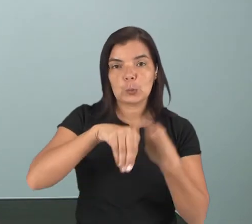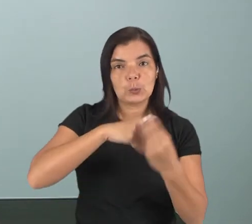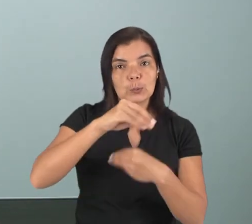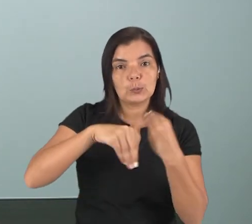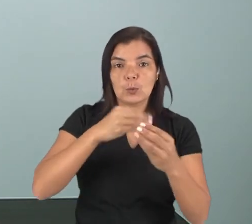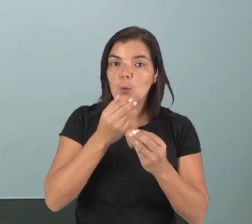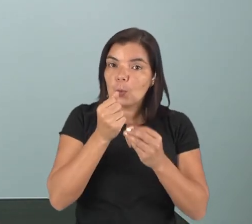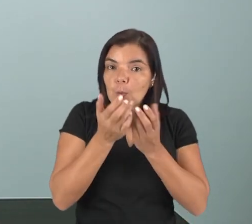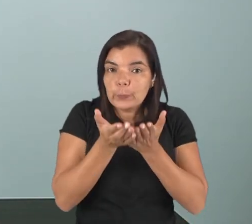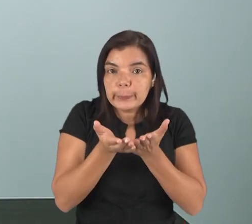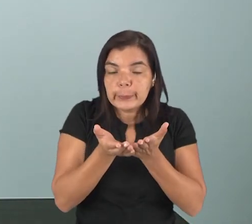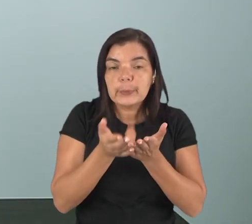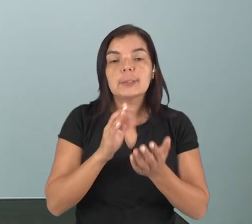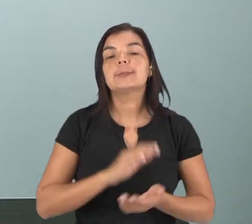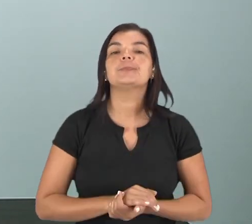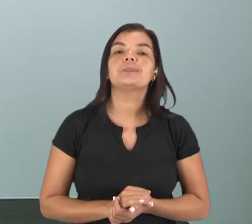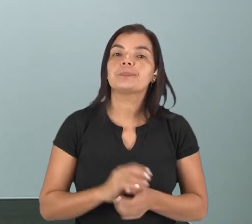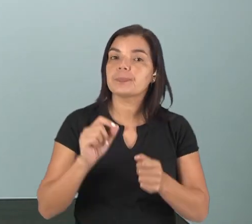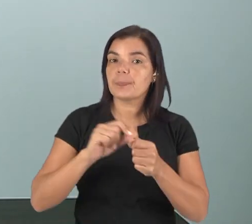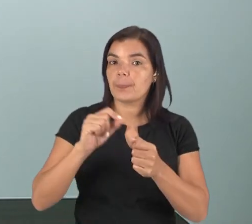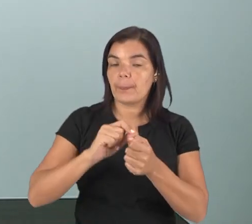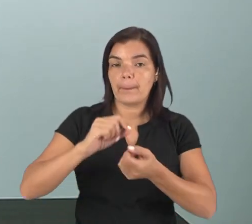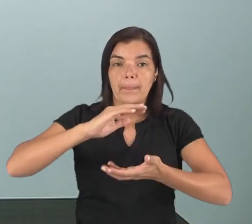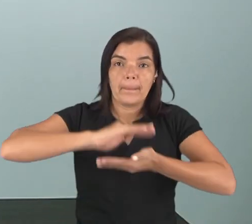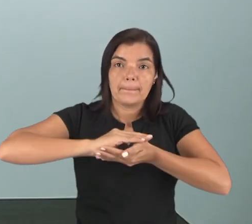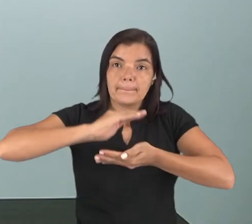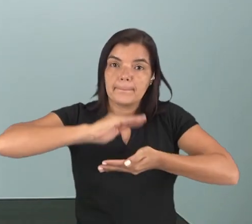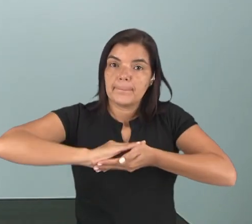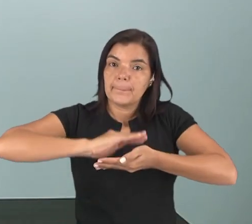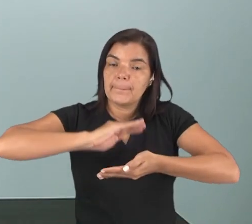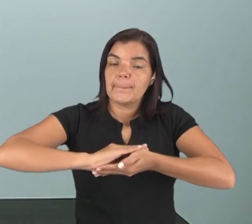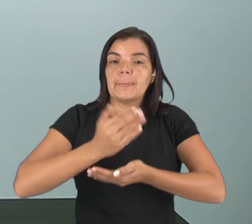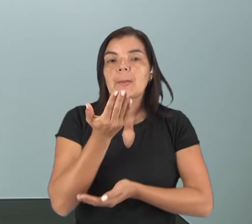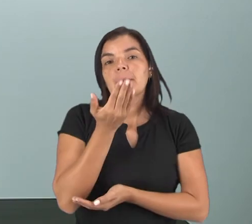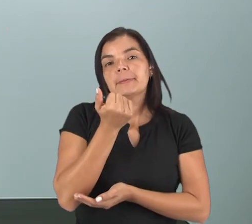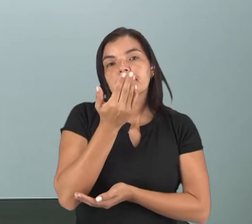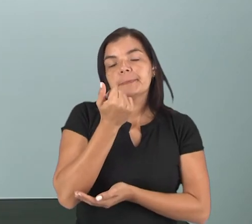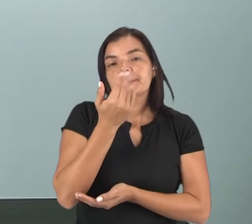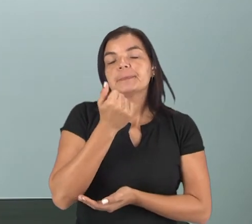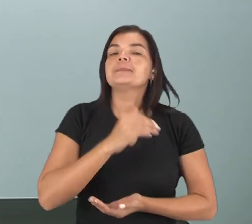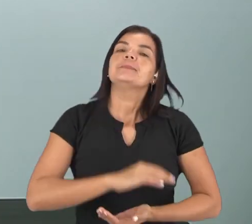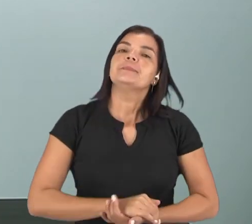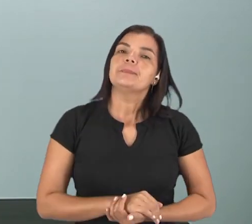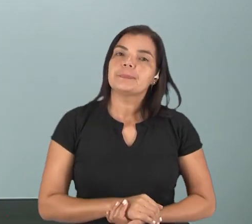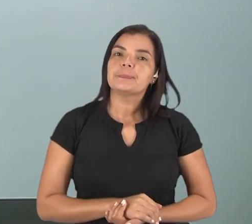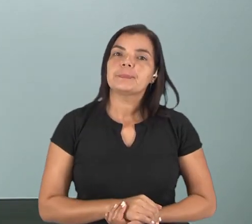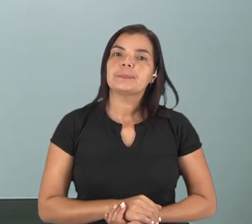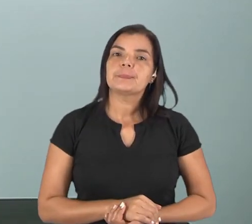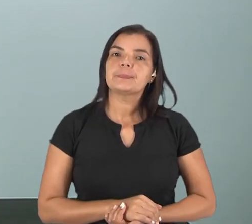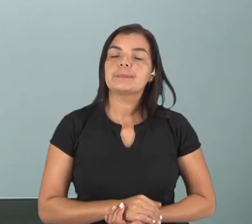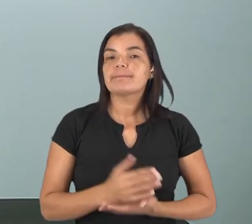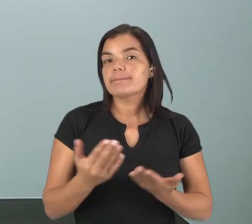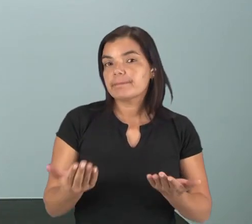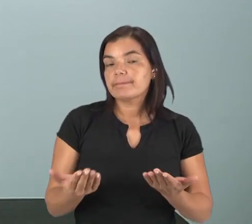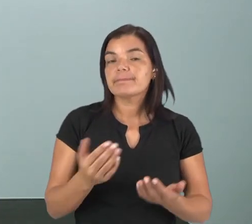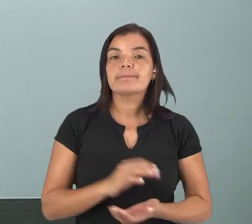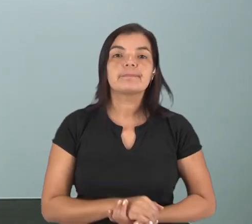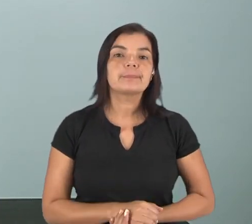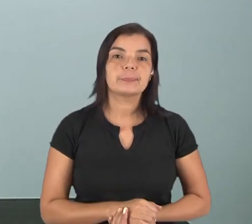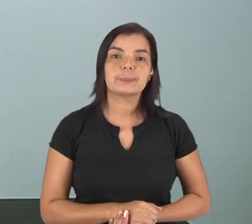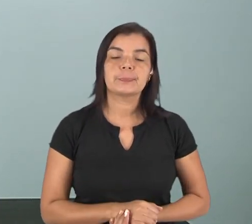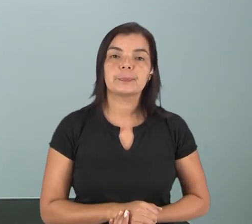misturada com farinha. Fazia-se ali a misturazinha aí pra dentro, né? Botavam na boca. E